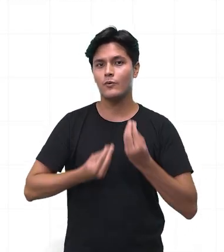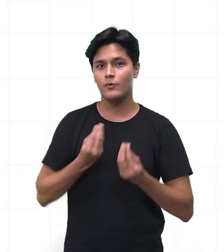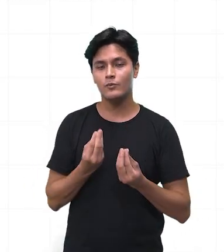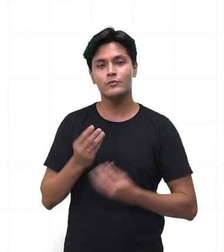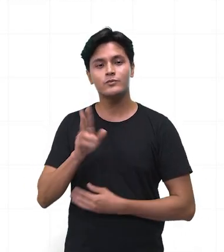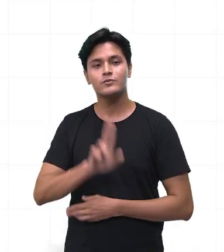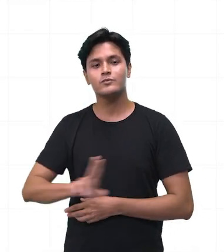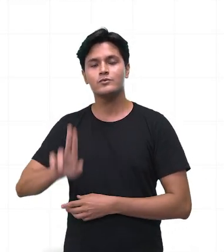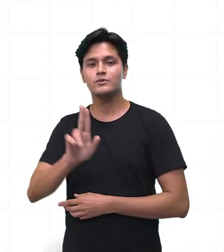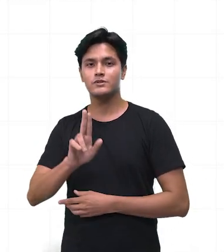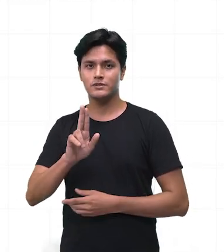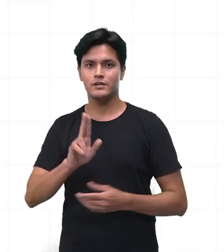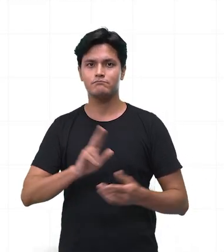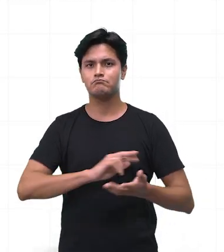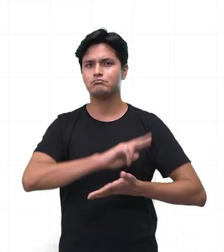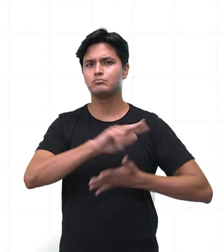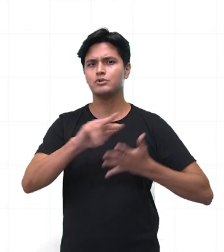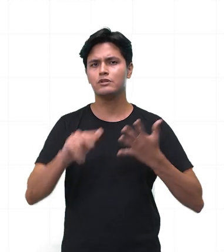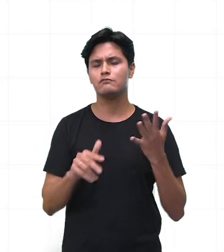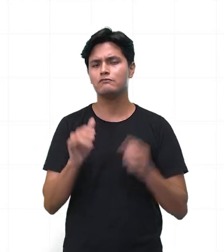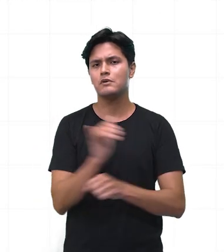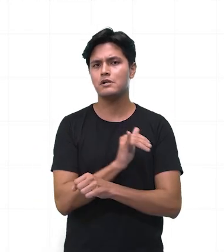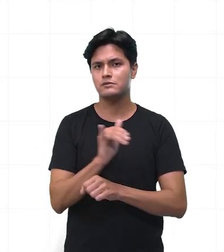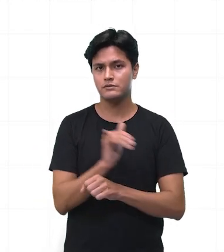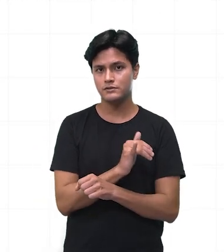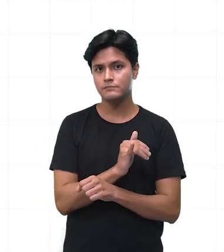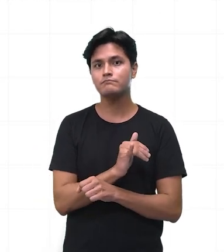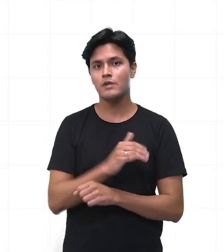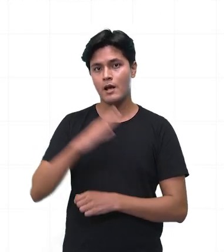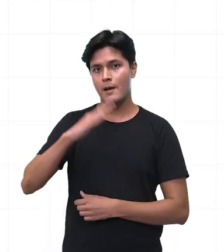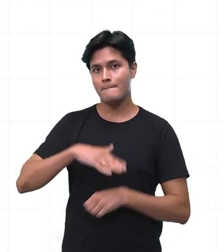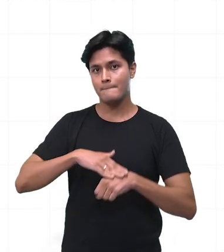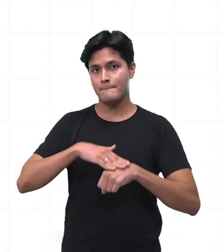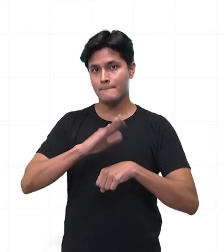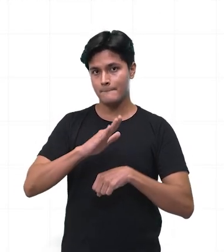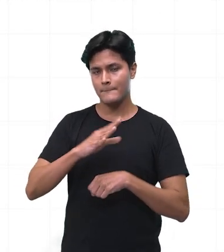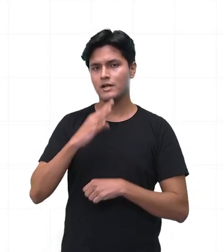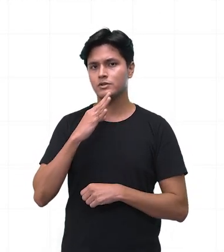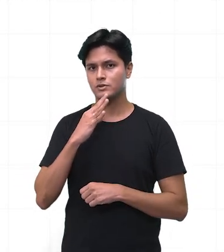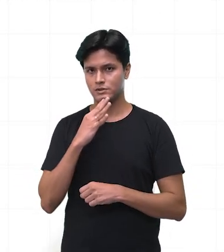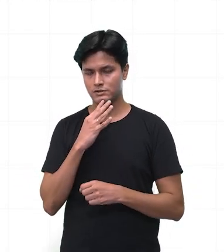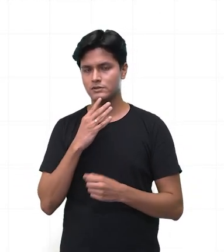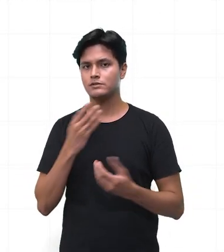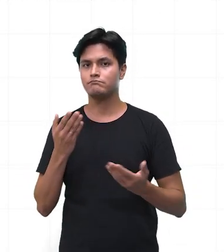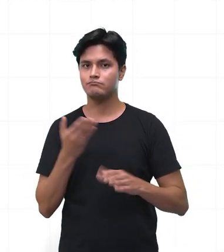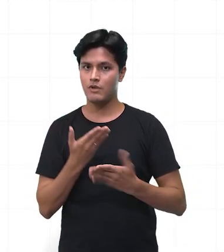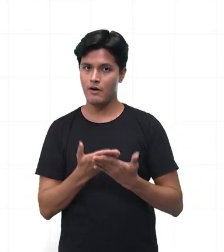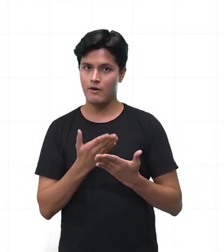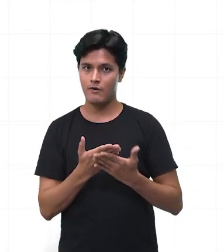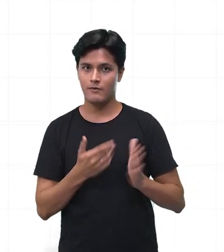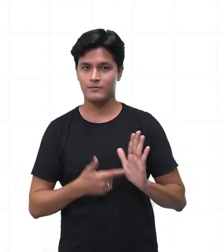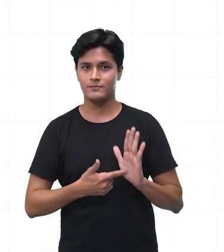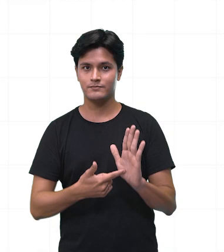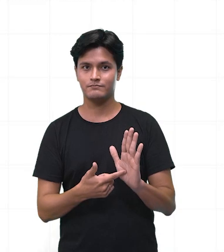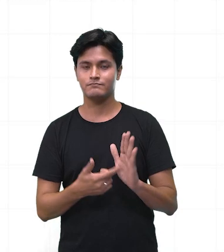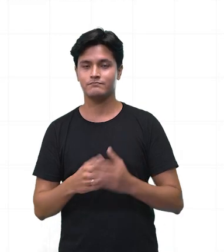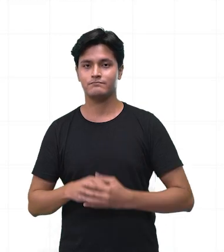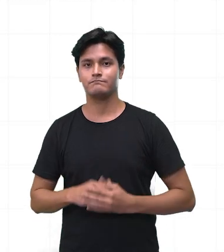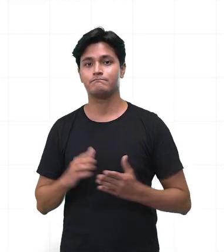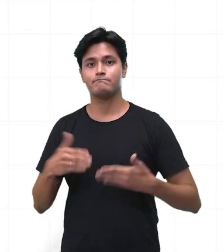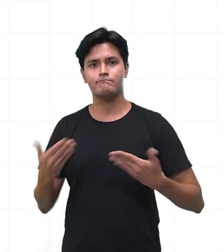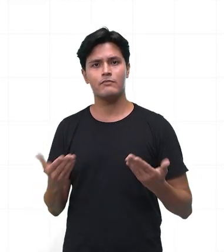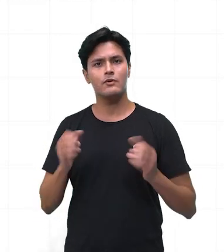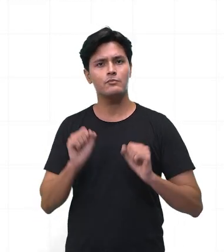aí várias formas, tá? E as mais conhecidas nós vamos trabalhar nessa aula. Então, nós podemos utilizar